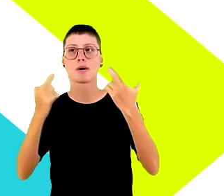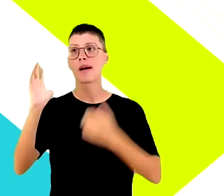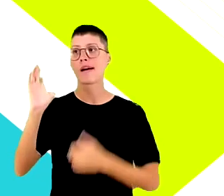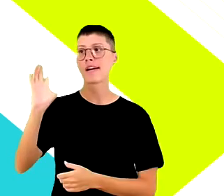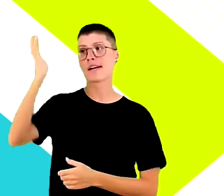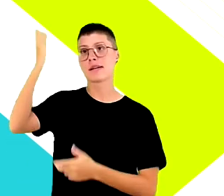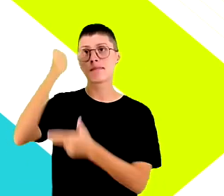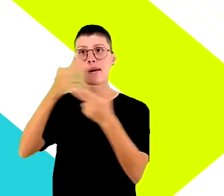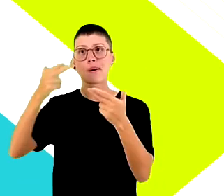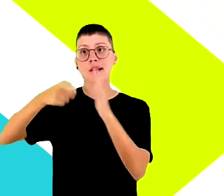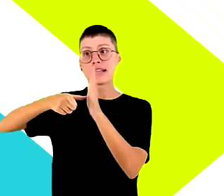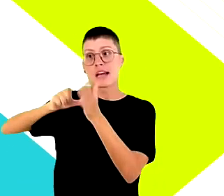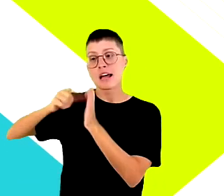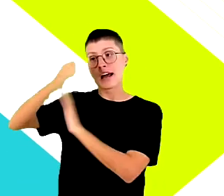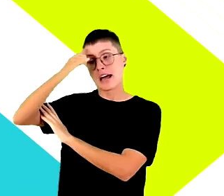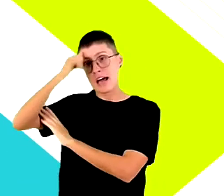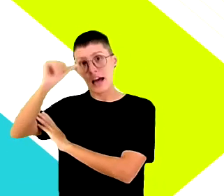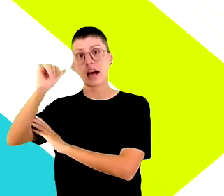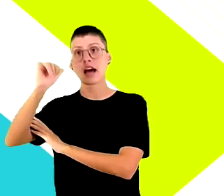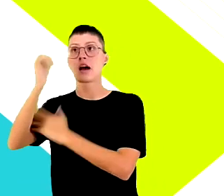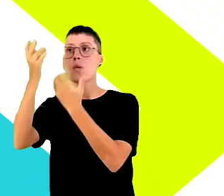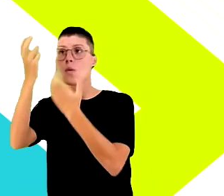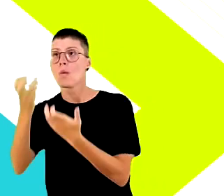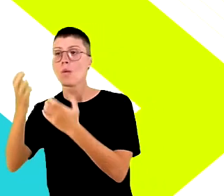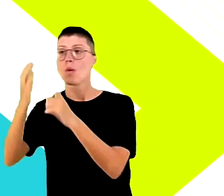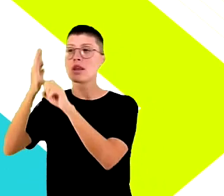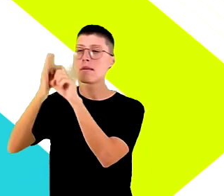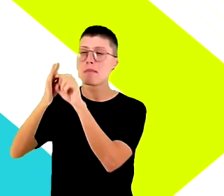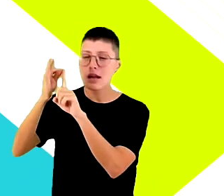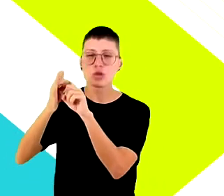precipitação, temperatura, umidade,